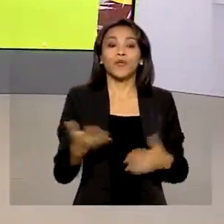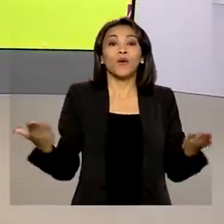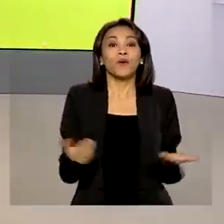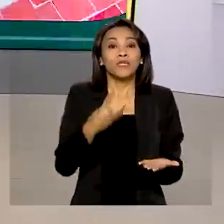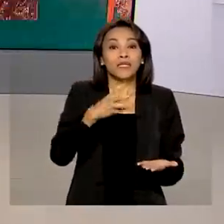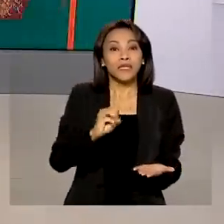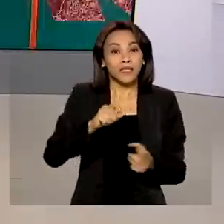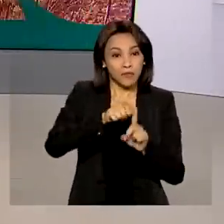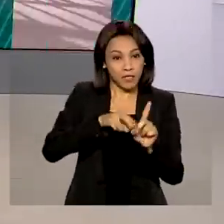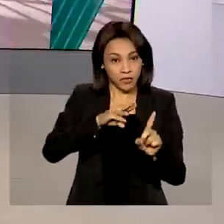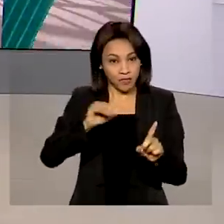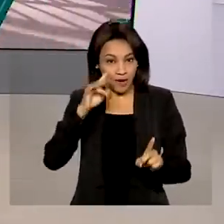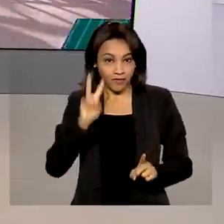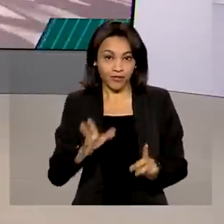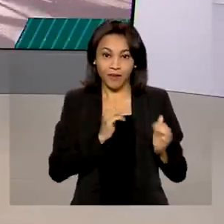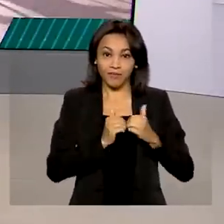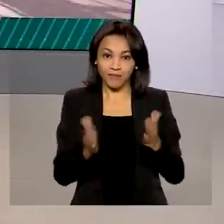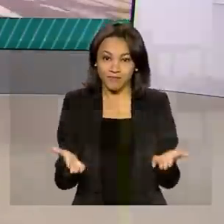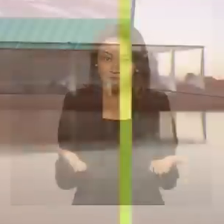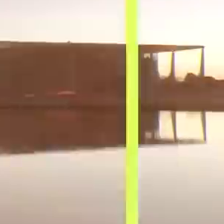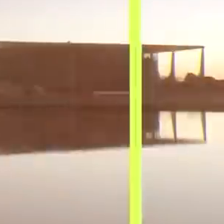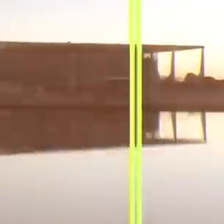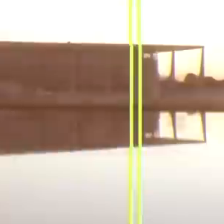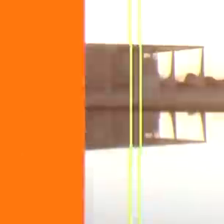de maio, o Brasil em Dia já está no ar.